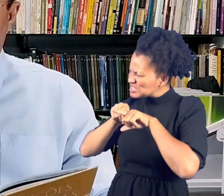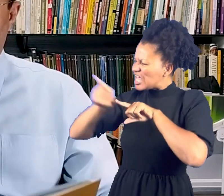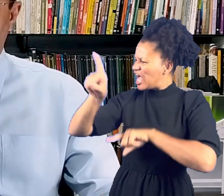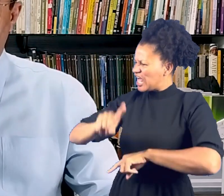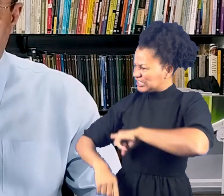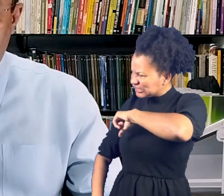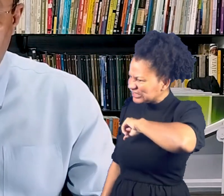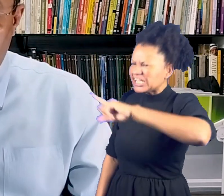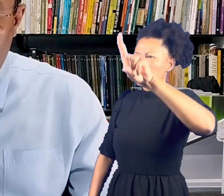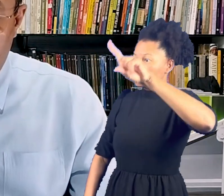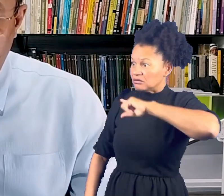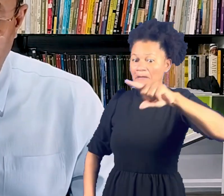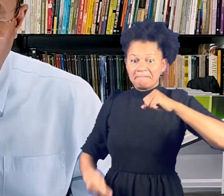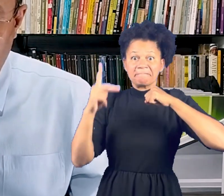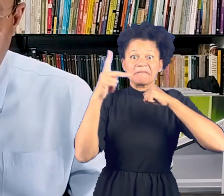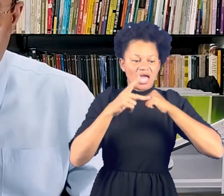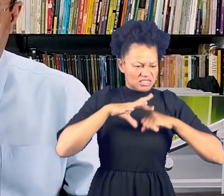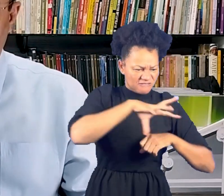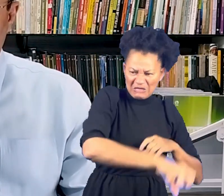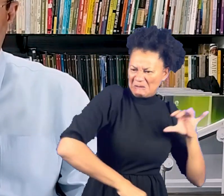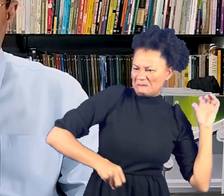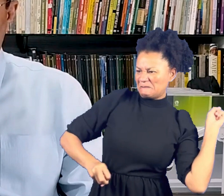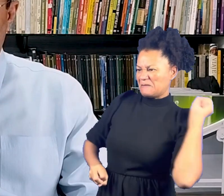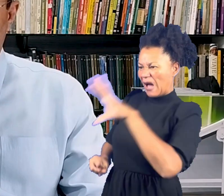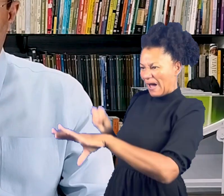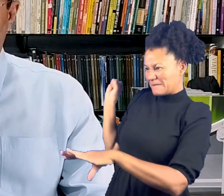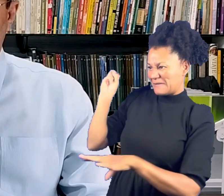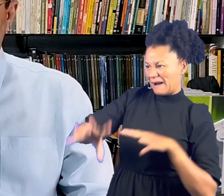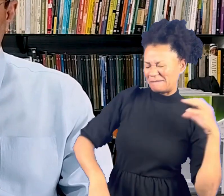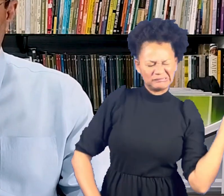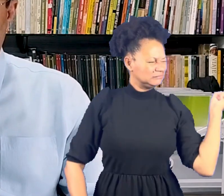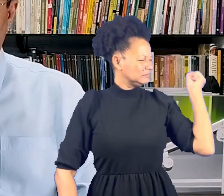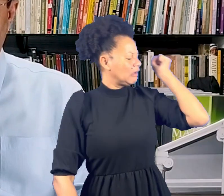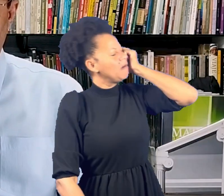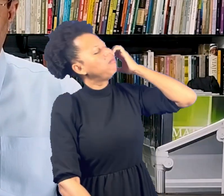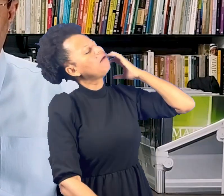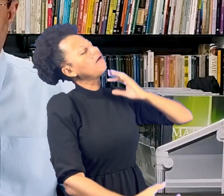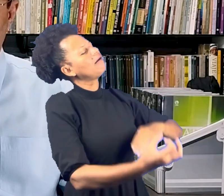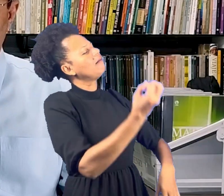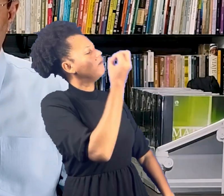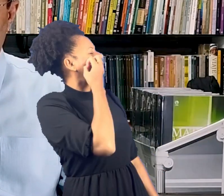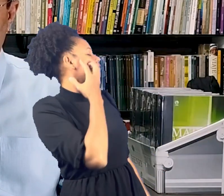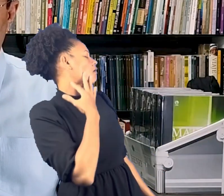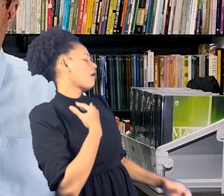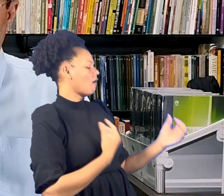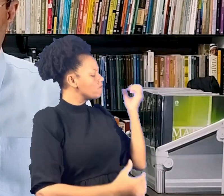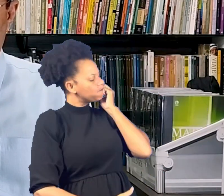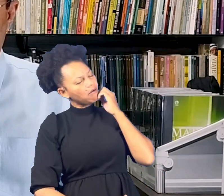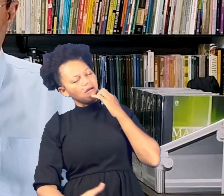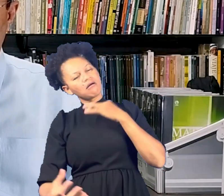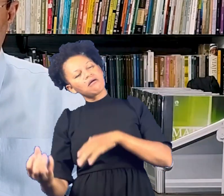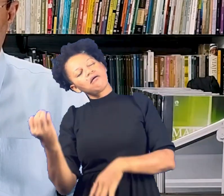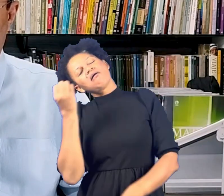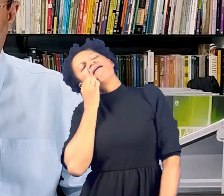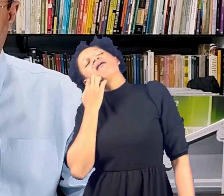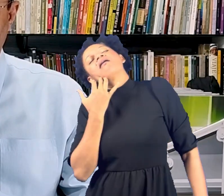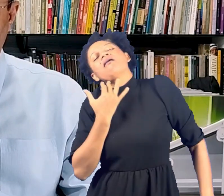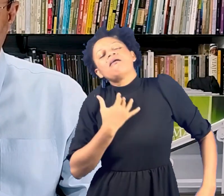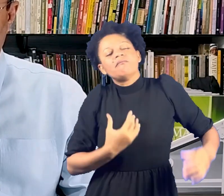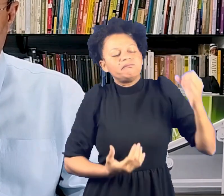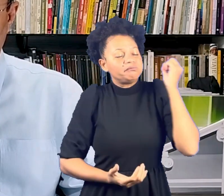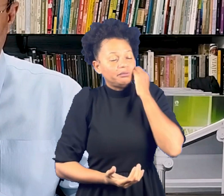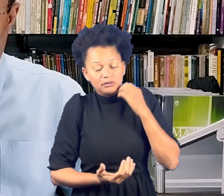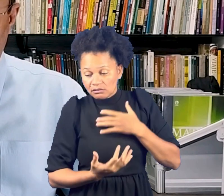da cidade, o apedrejavam, e as testemunhas depuseram as suas vestes aos pés de um